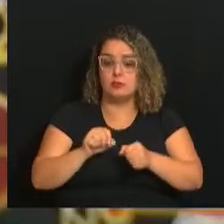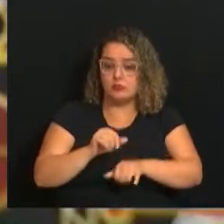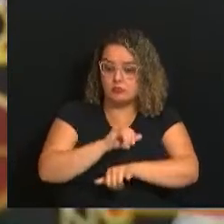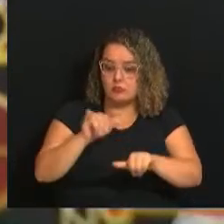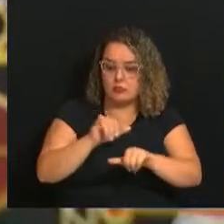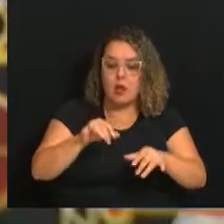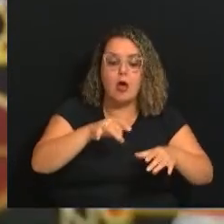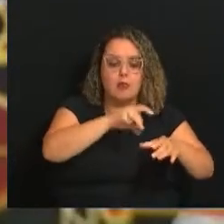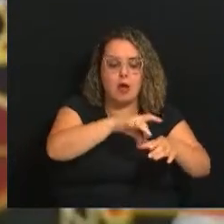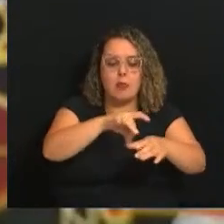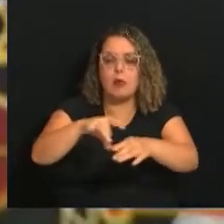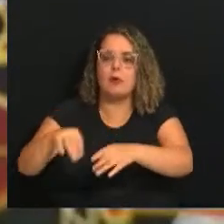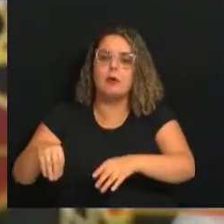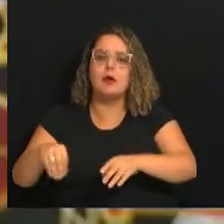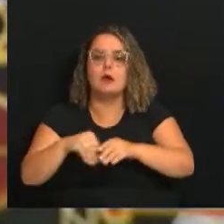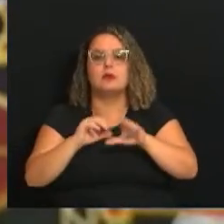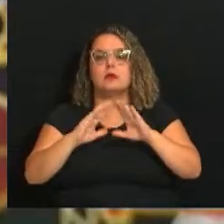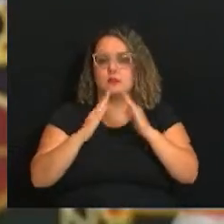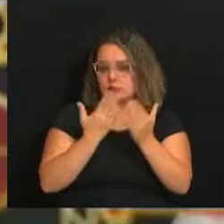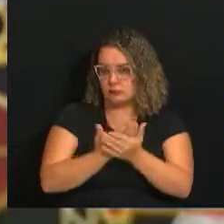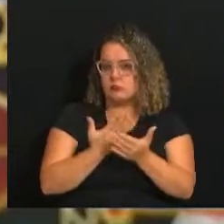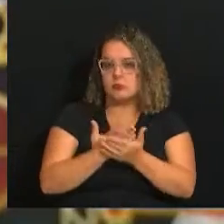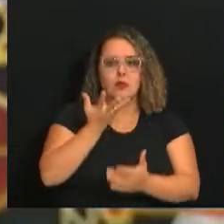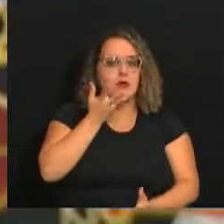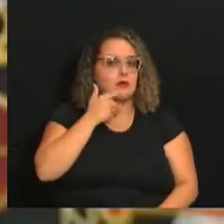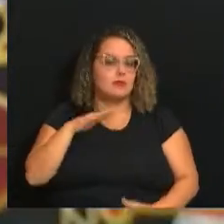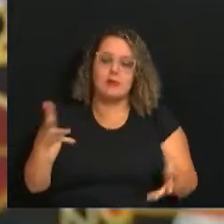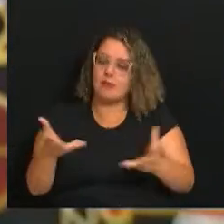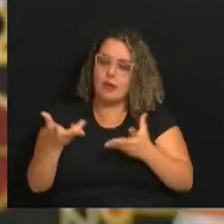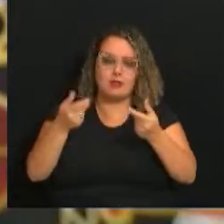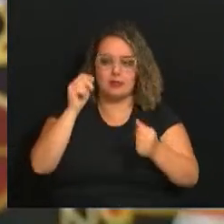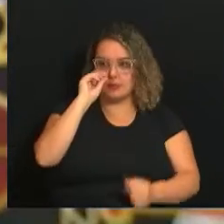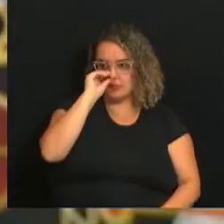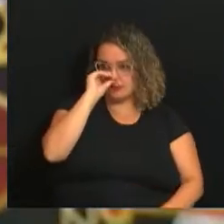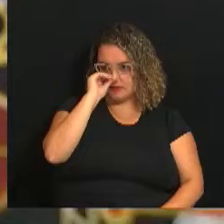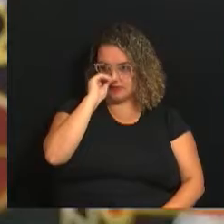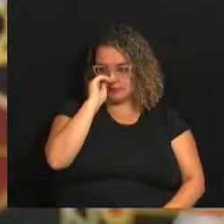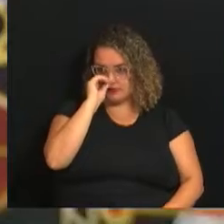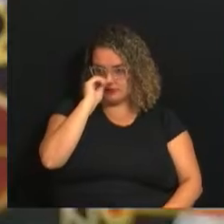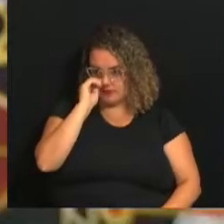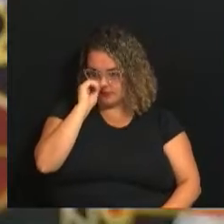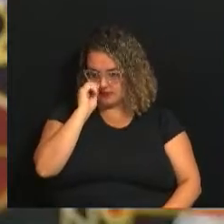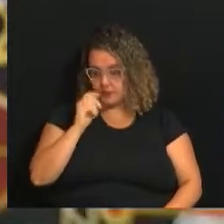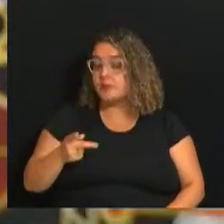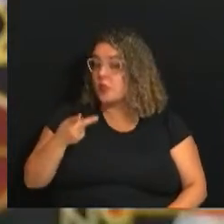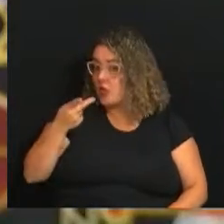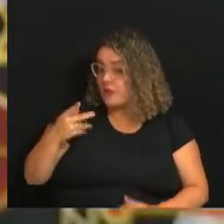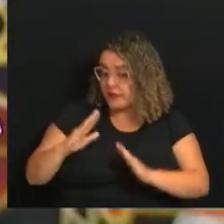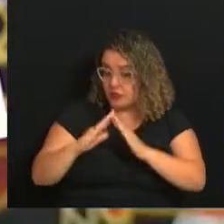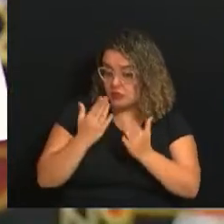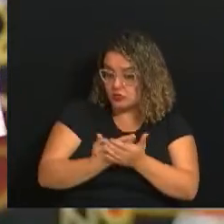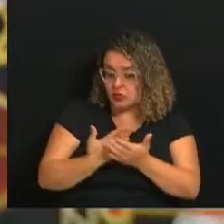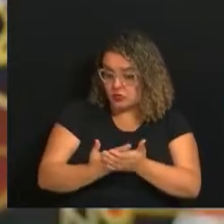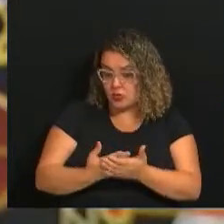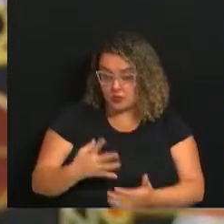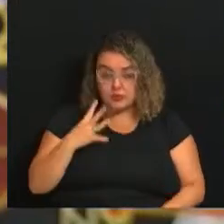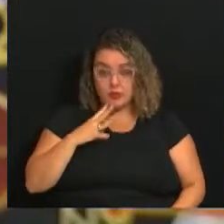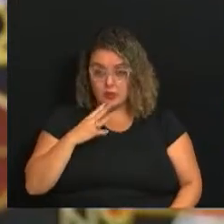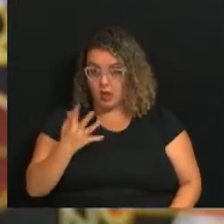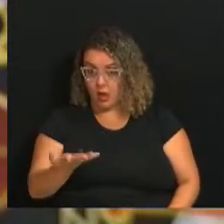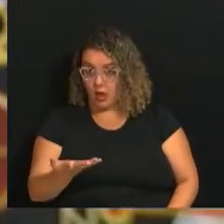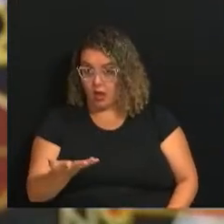estar aberta, ela tem que estar viva no dia a dia da comunidade, no território, né? Então,